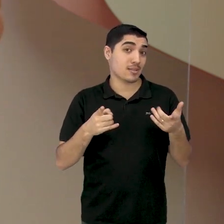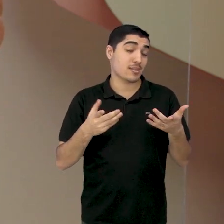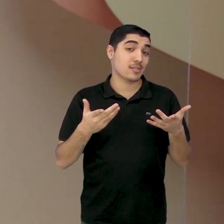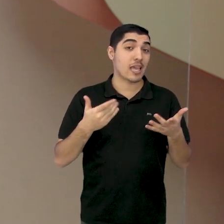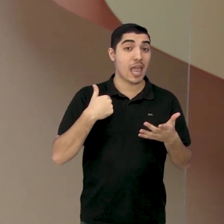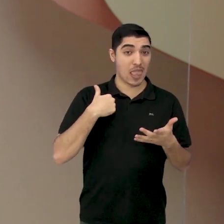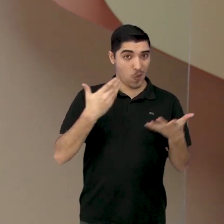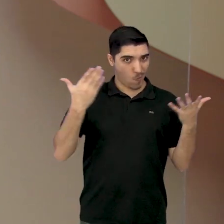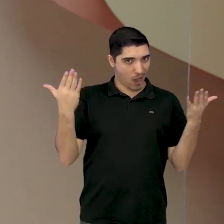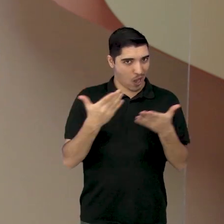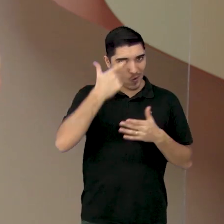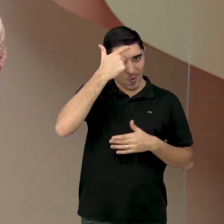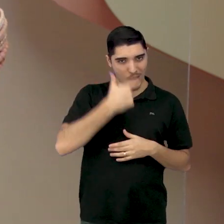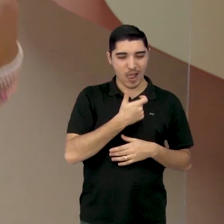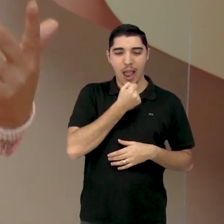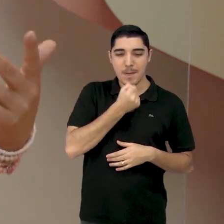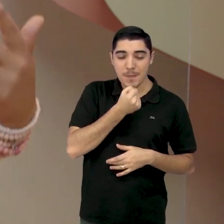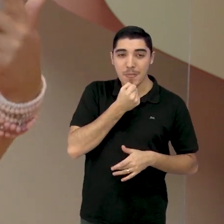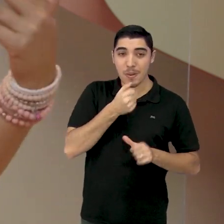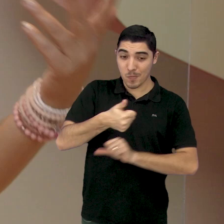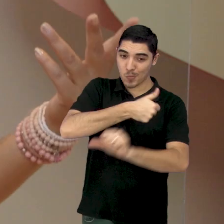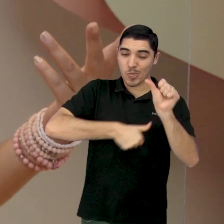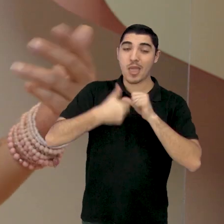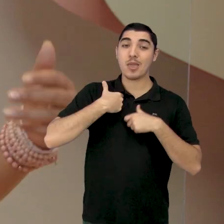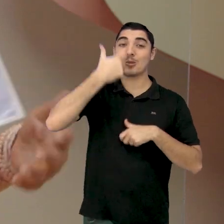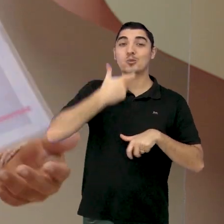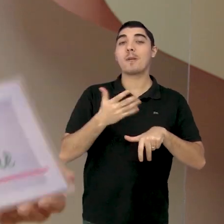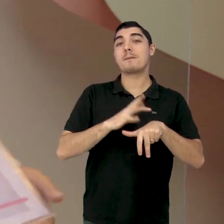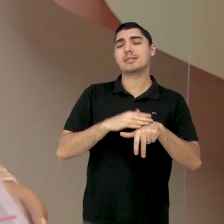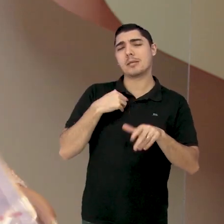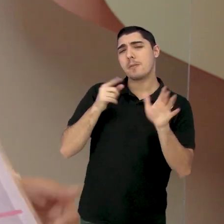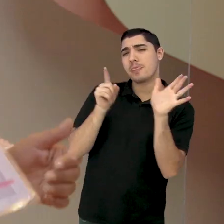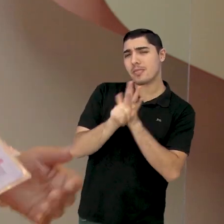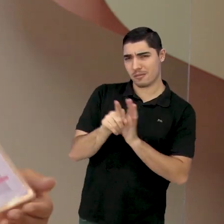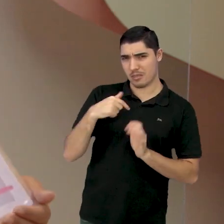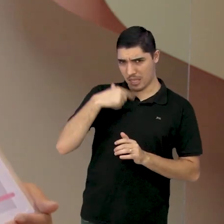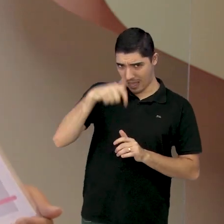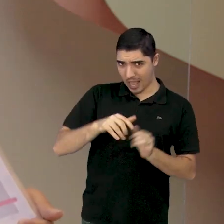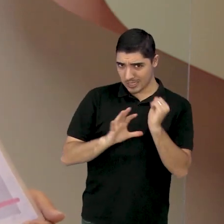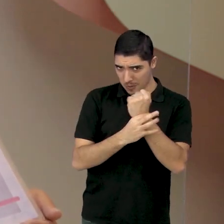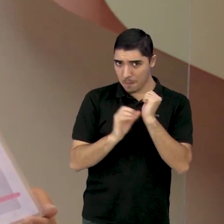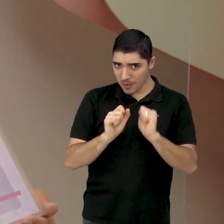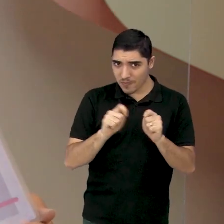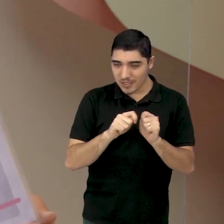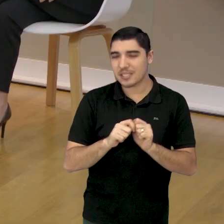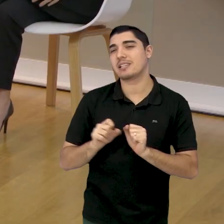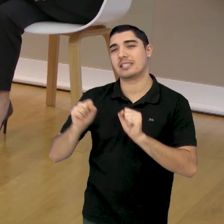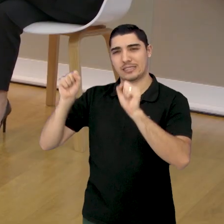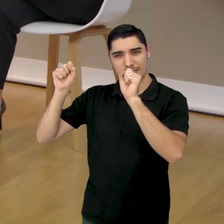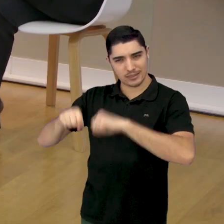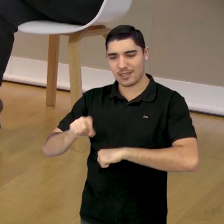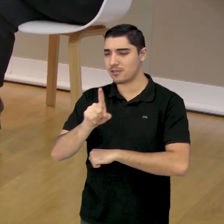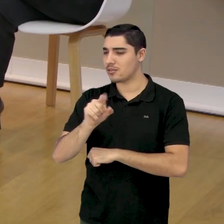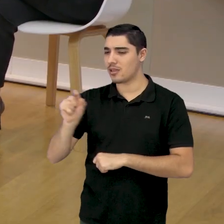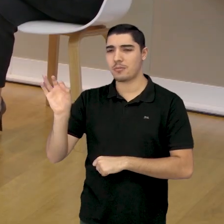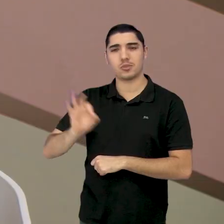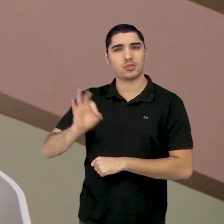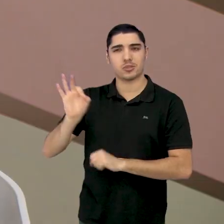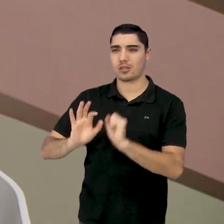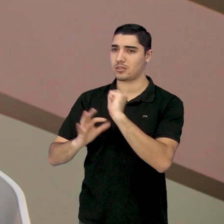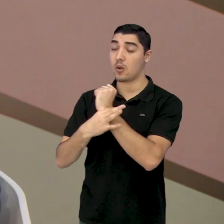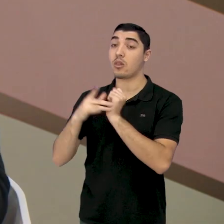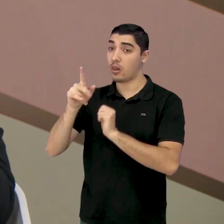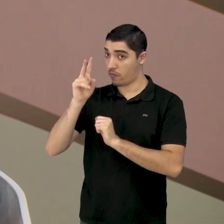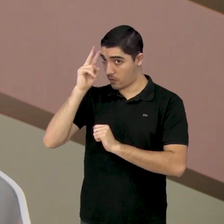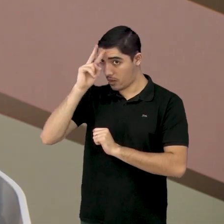passar de repórter, de apresentadora para paciente. Doutora Bruna, é seguro? Posso fazer? É seguro, é 100% seguro.